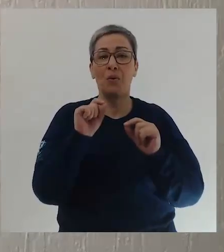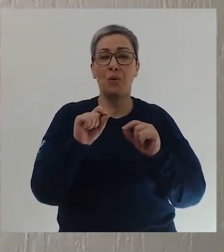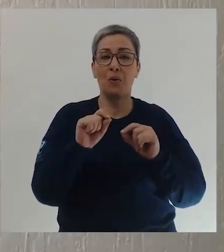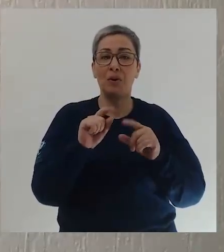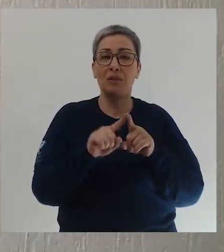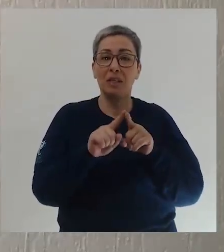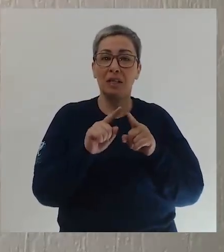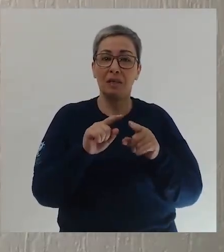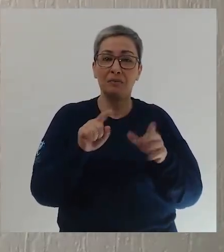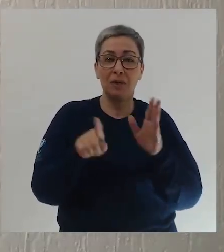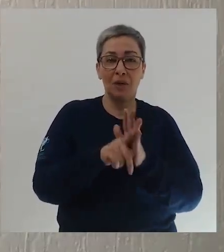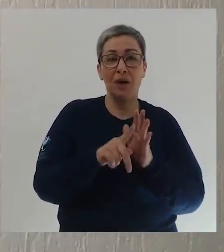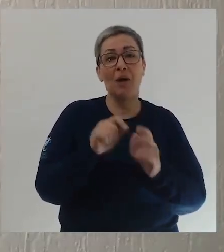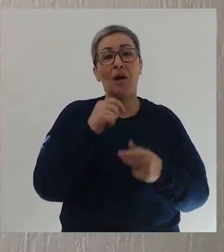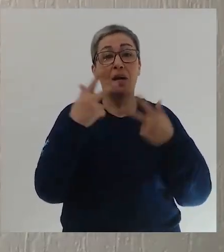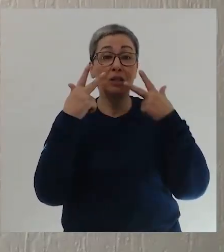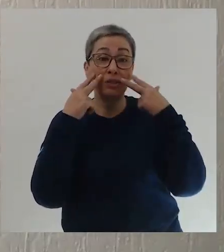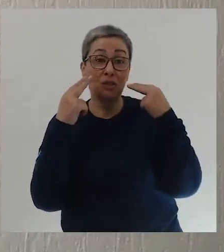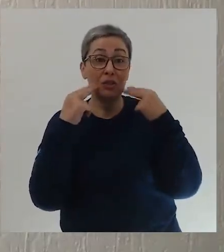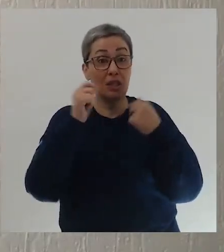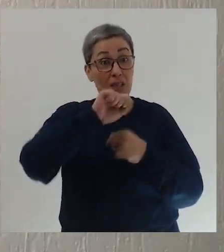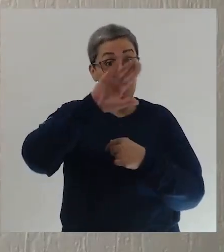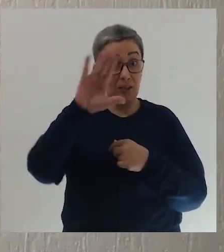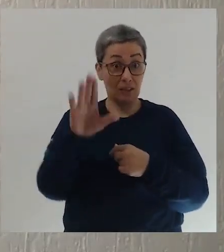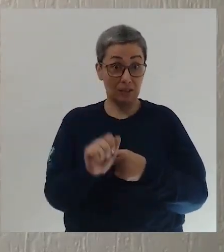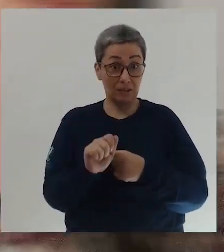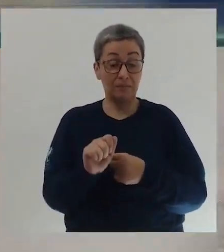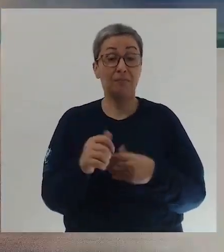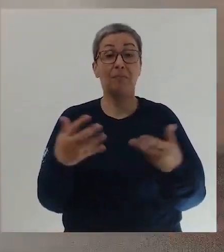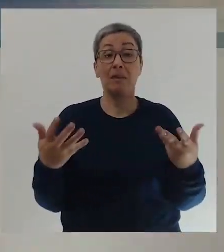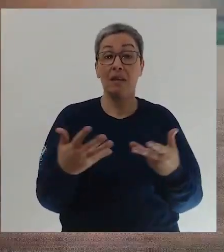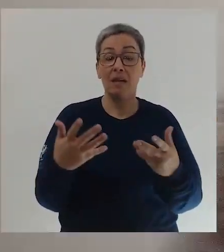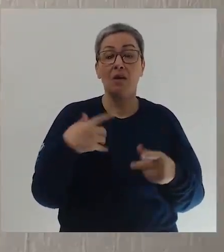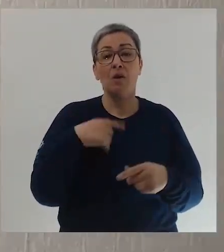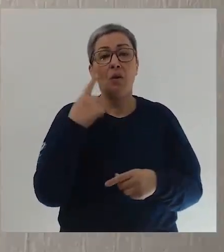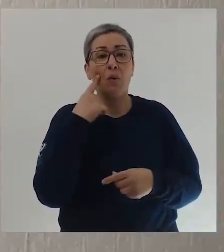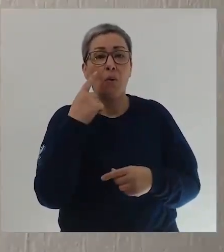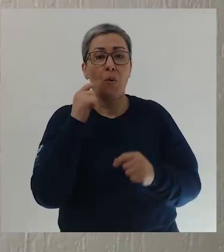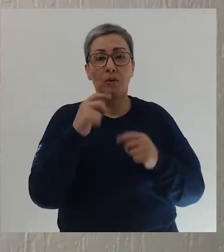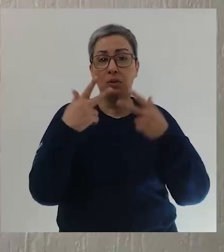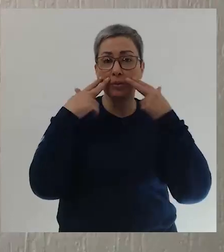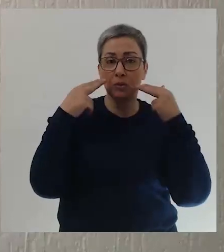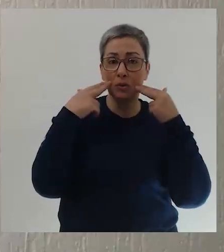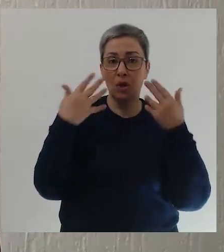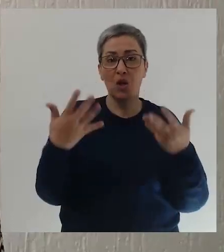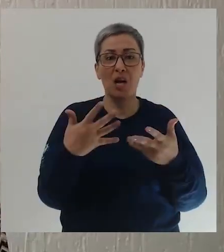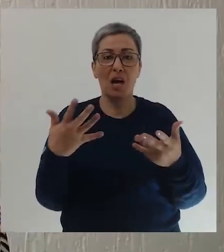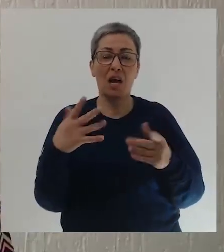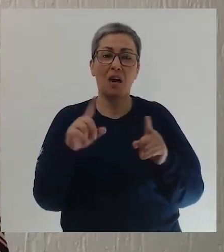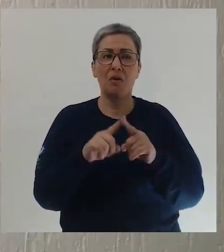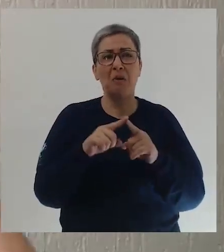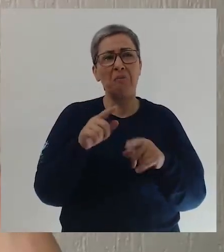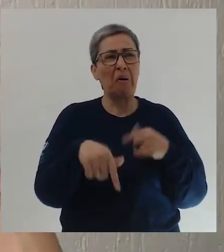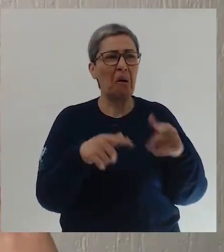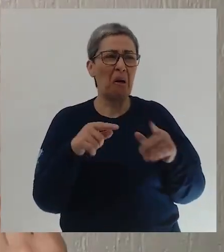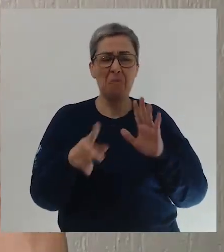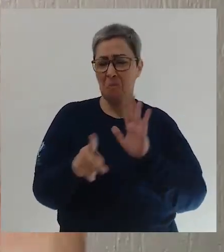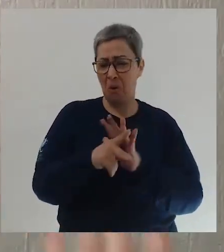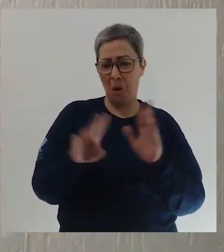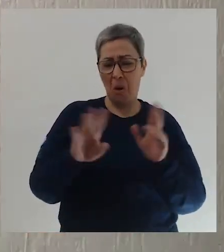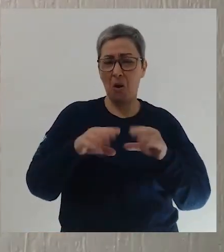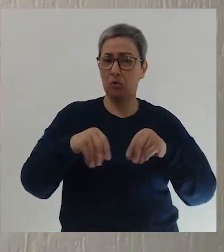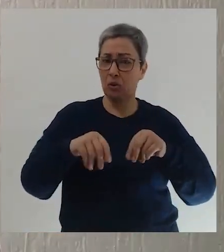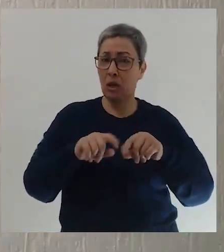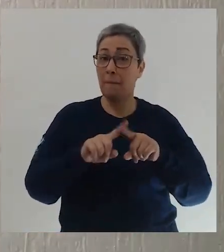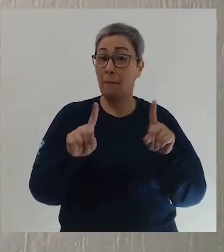principalmente pelas raízes indígenas e africanas. Bom, vejam só os índios de hoje, né? Falam que eles não são